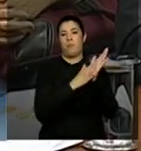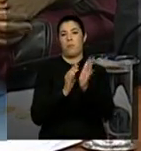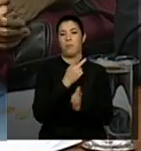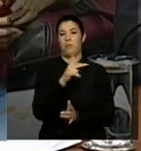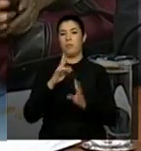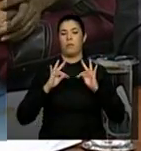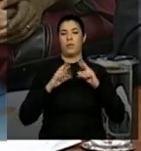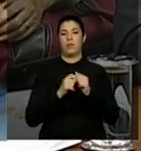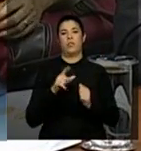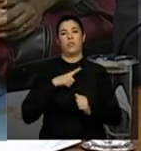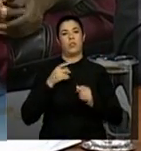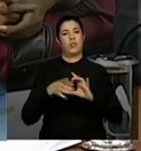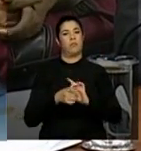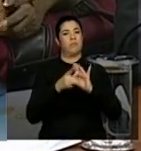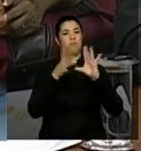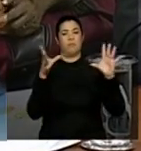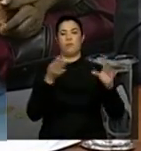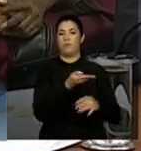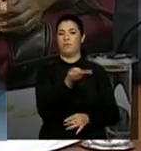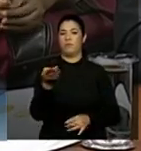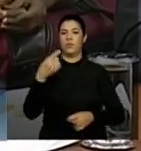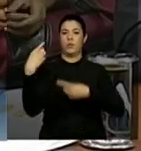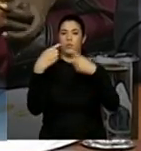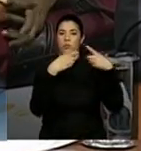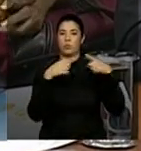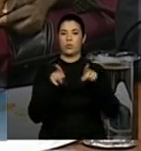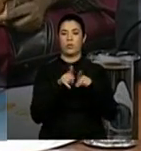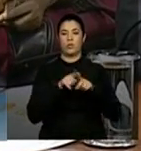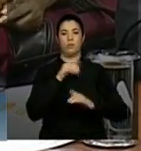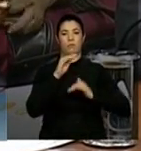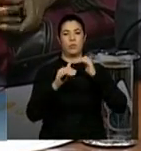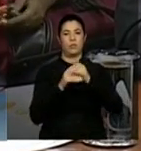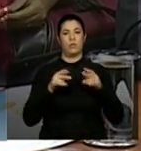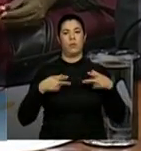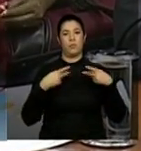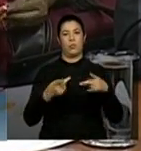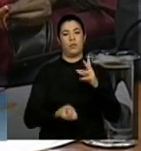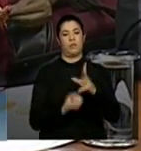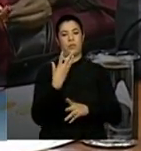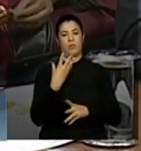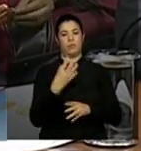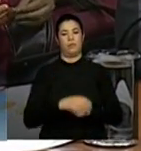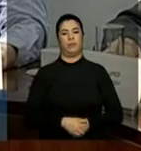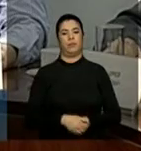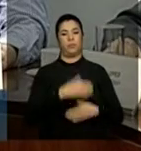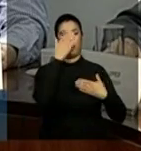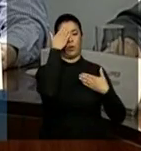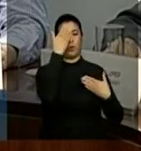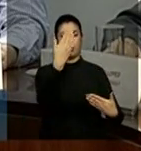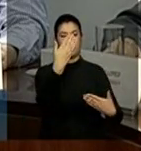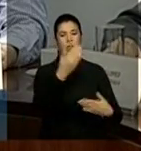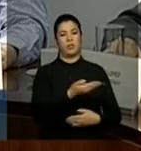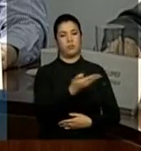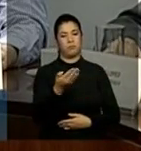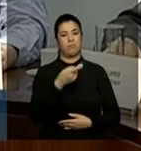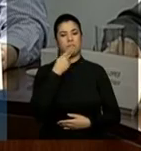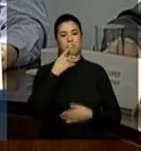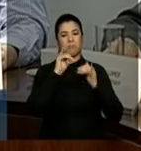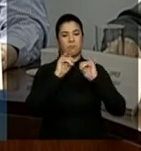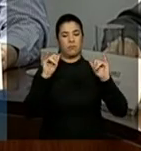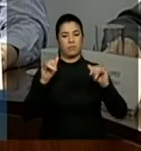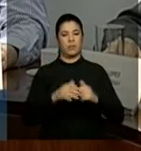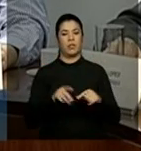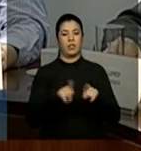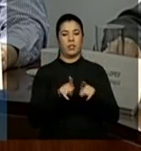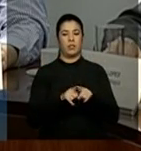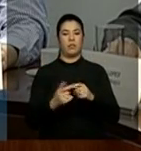nós estamos lá à disposição para discutirmos e evoluirmos nesse processo produtivo. Obrigada, doutor Sandro, pelas suas informações e também